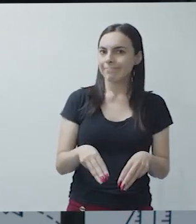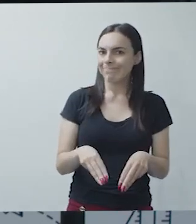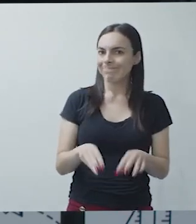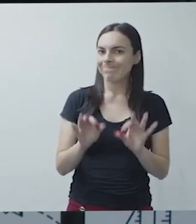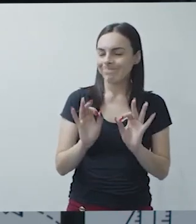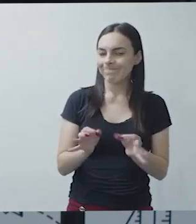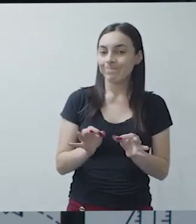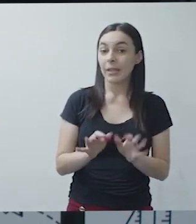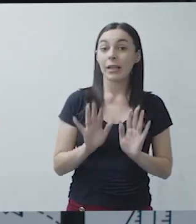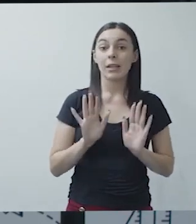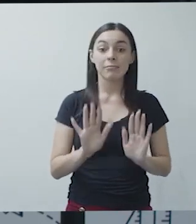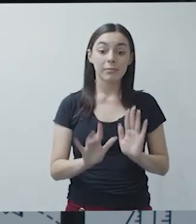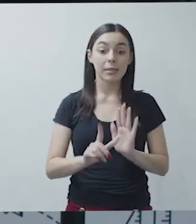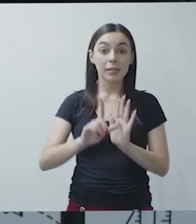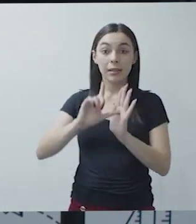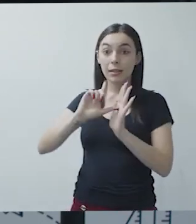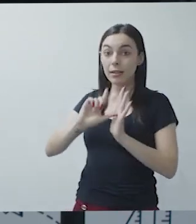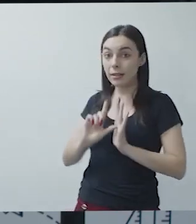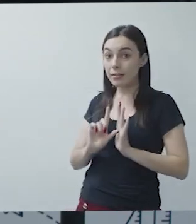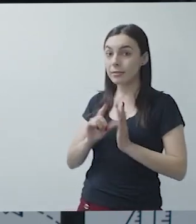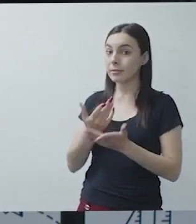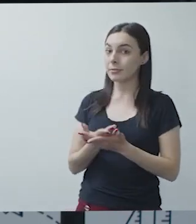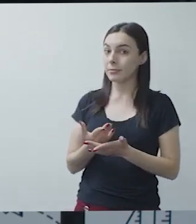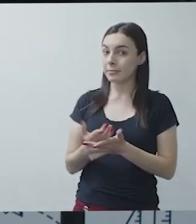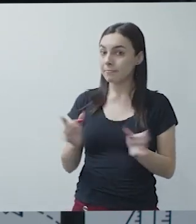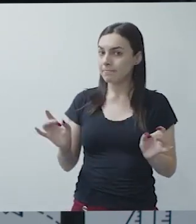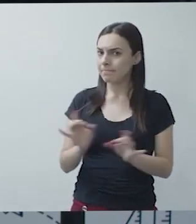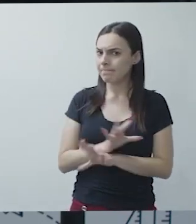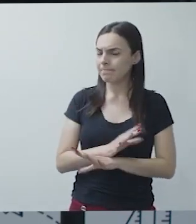mesmo? Mas antes de terminarmos a nossa